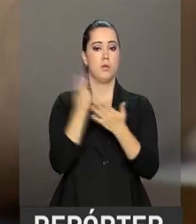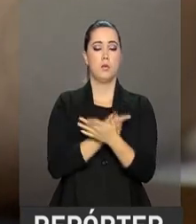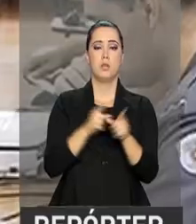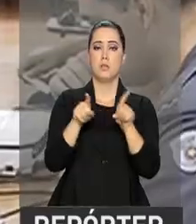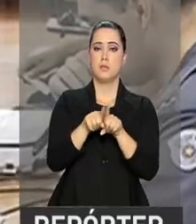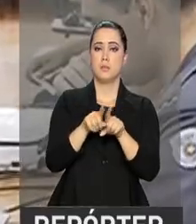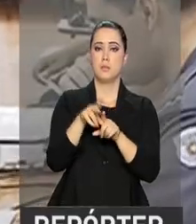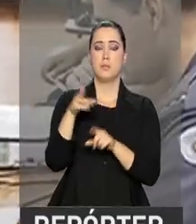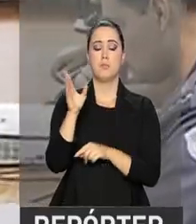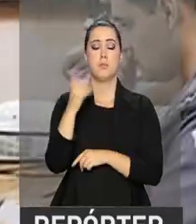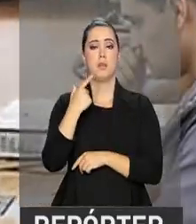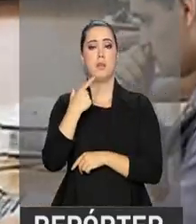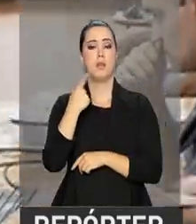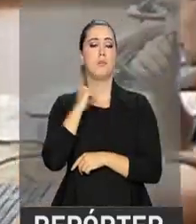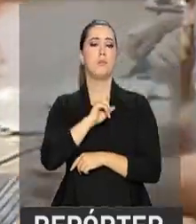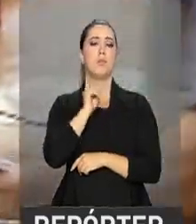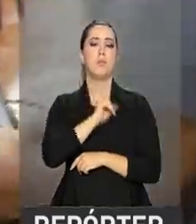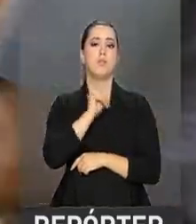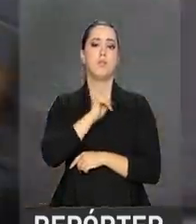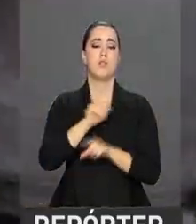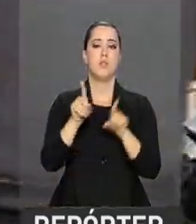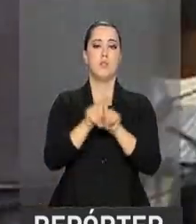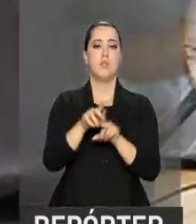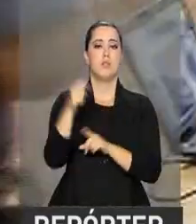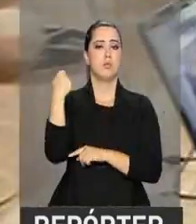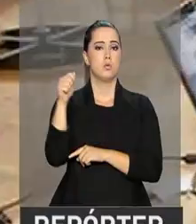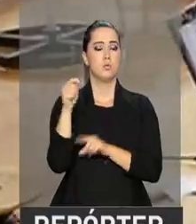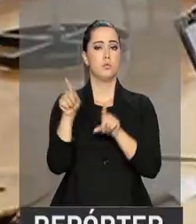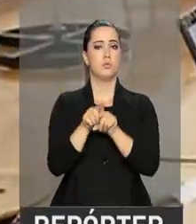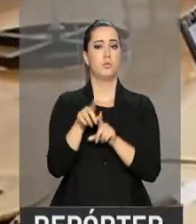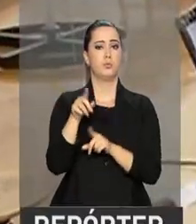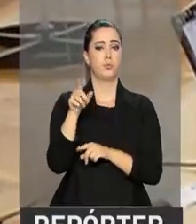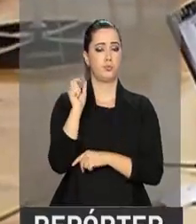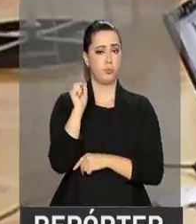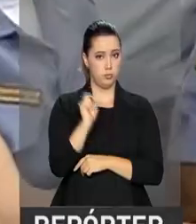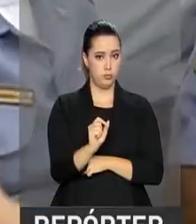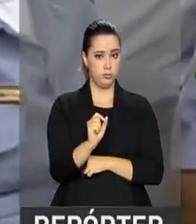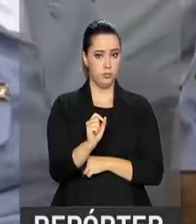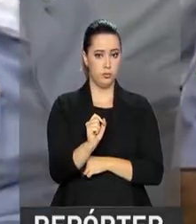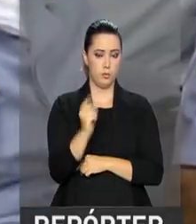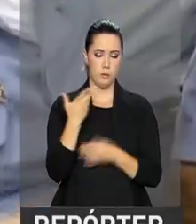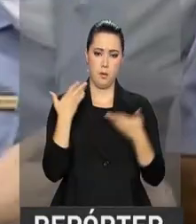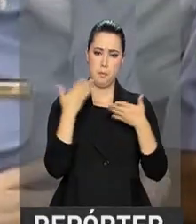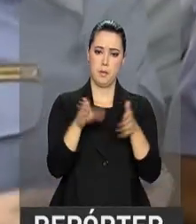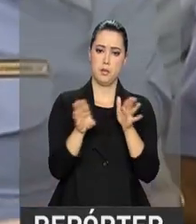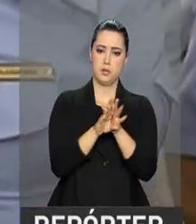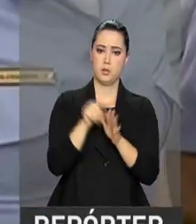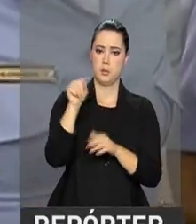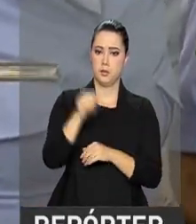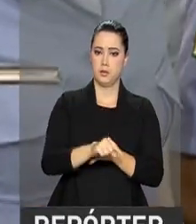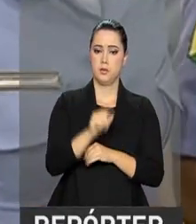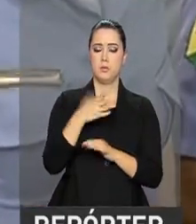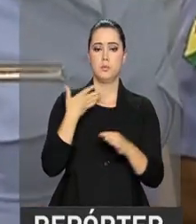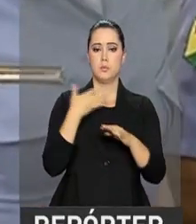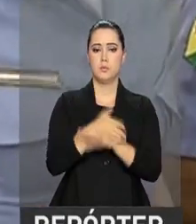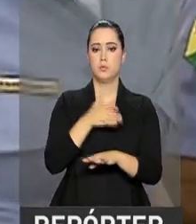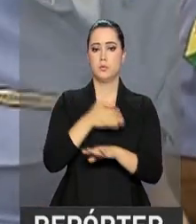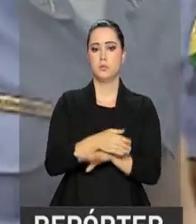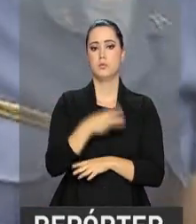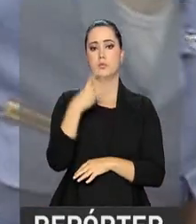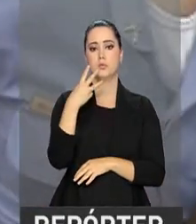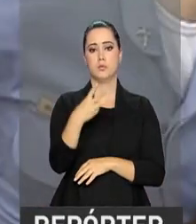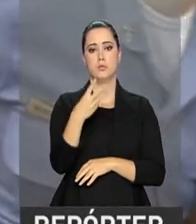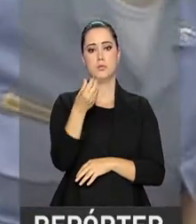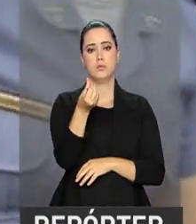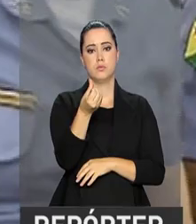realizada também em Belo Horizonte, em Caxias do Sul e Novo Hamburgo, no Rio Grande do Sul. Para chegar até aqui, eles passaram por